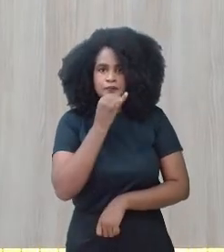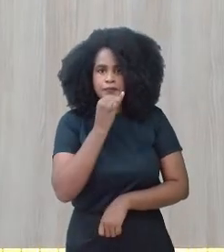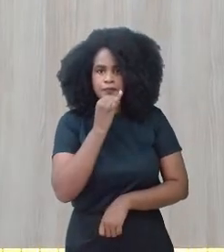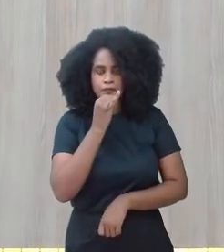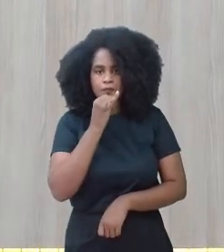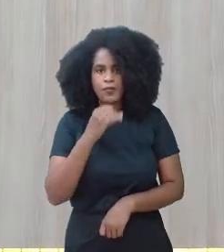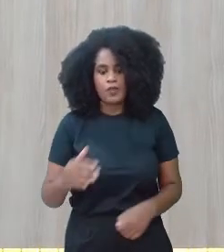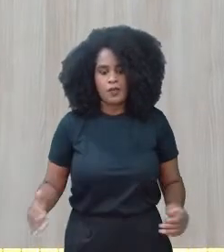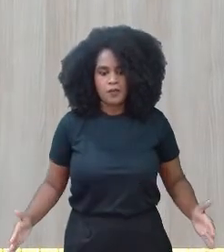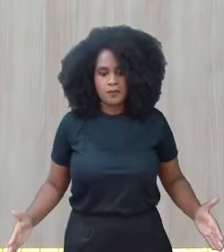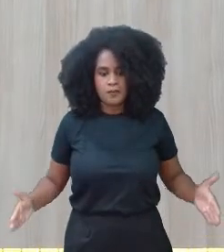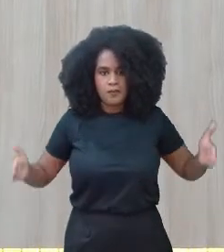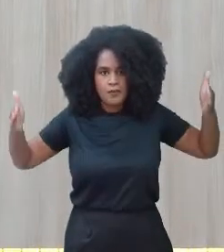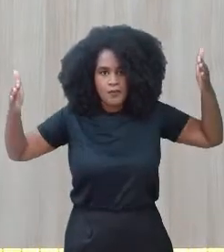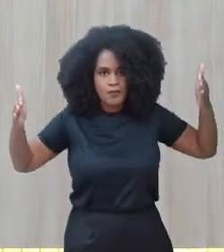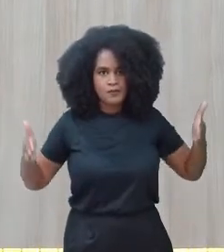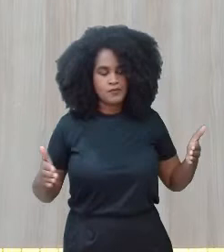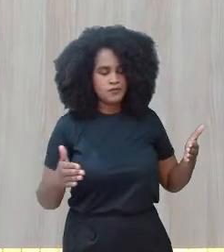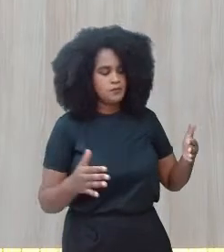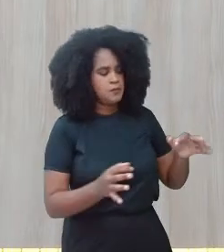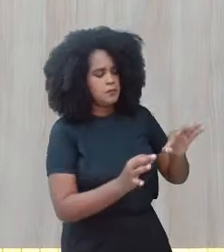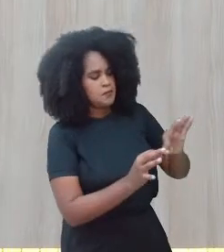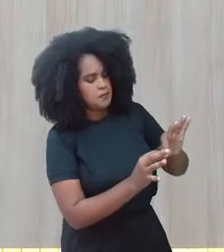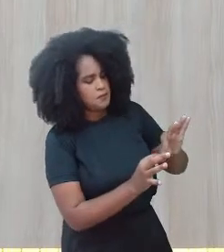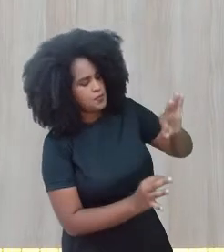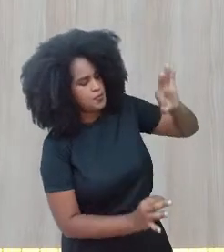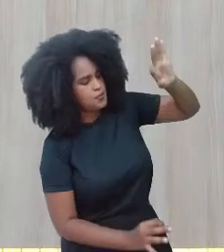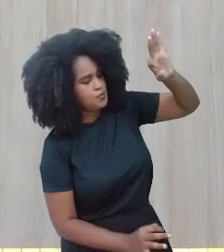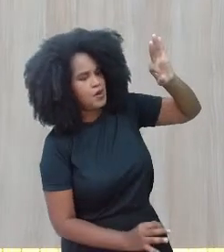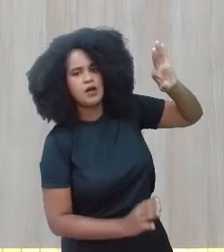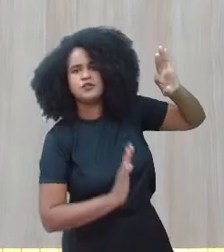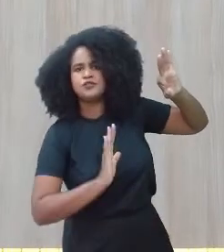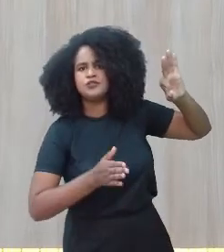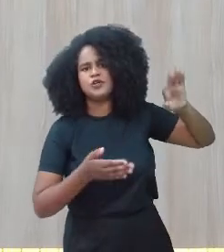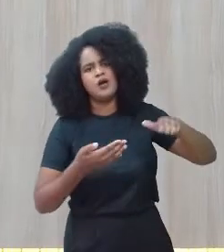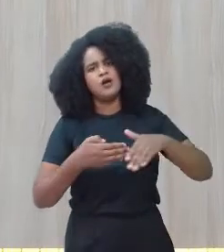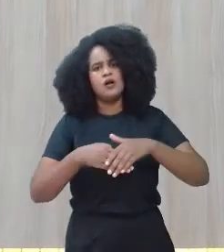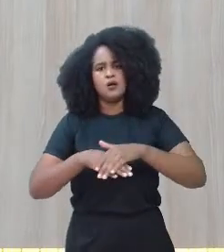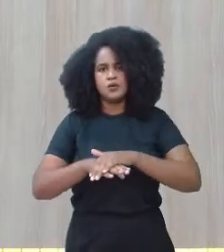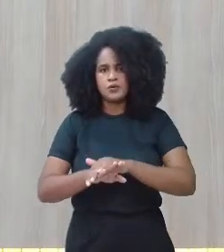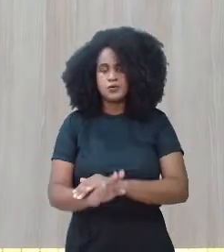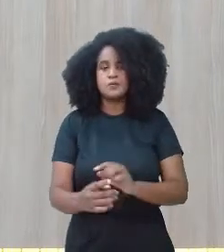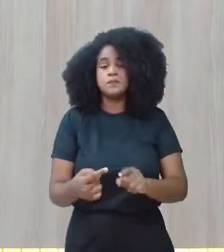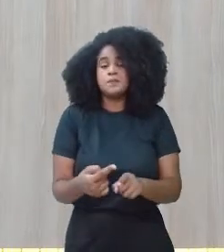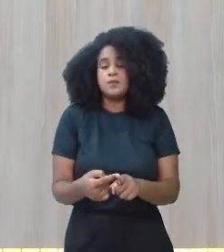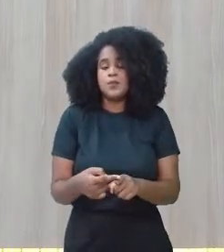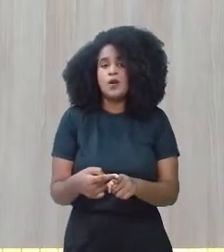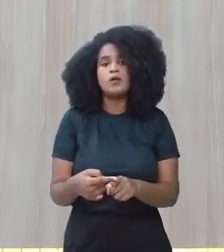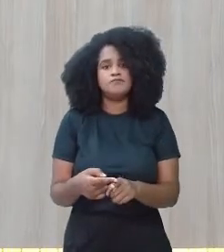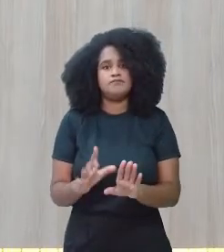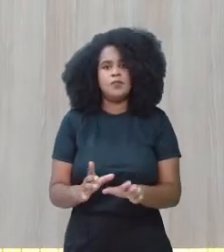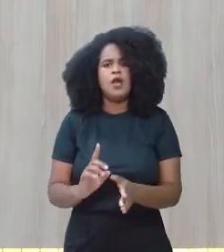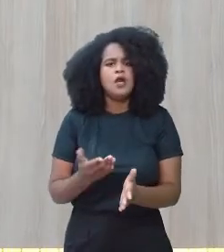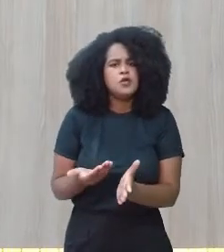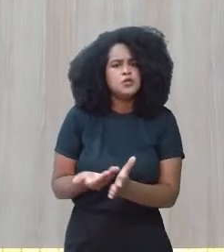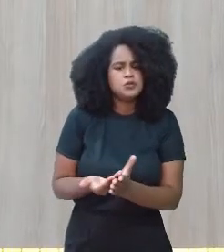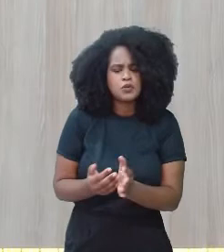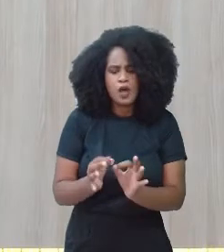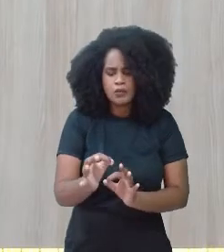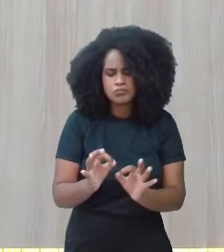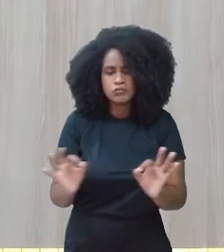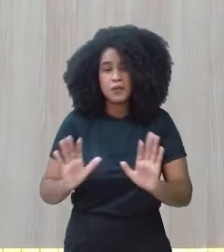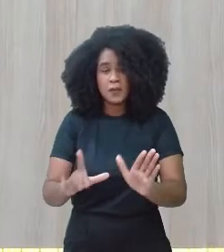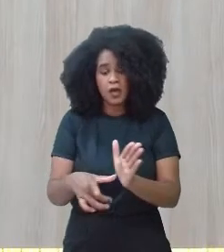está acostumado com isso, porque antes mesmo da gente estudar sobre, isso é uma cena comum no nosso dia a dia,